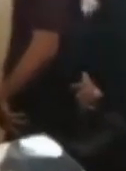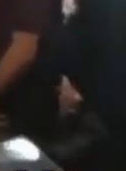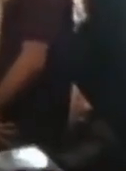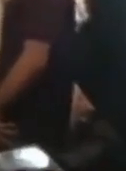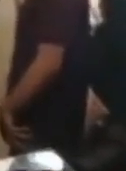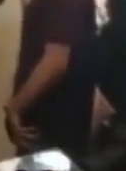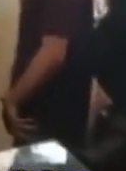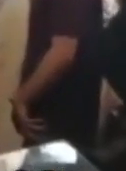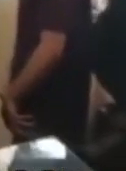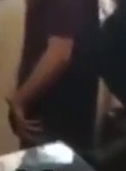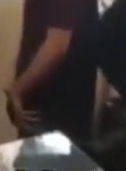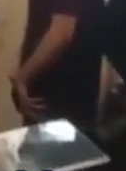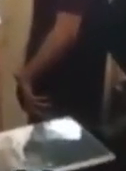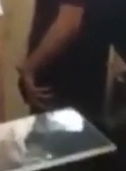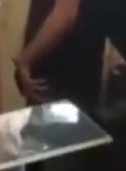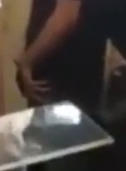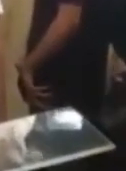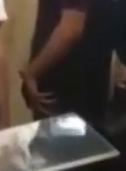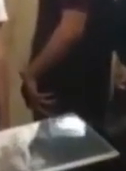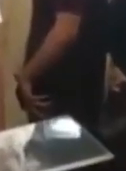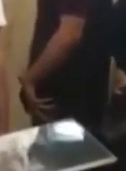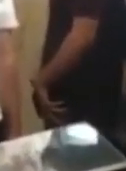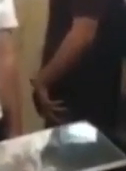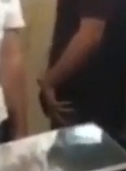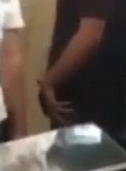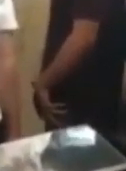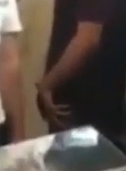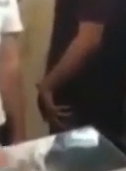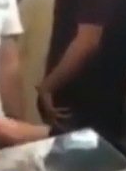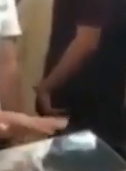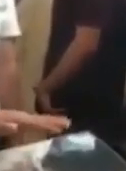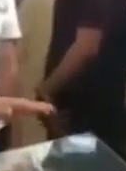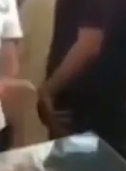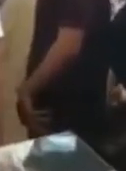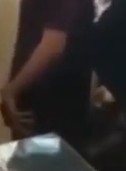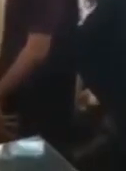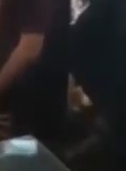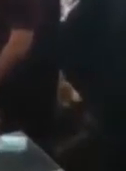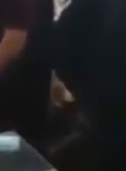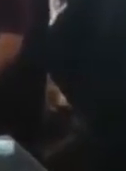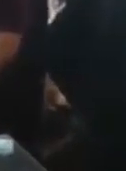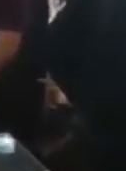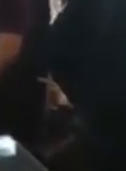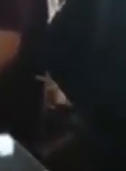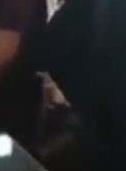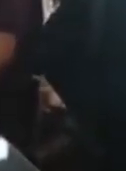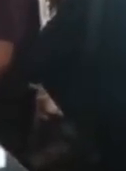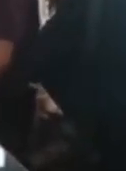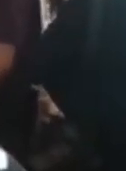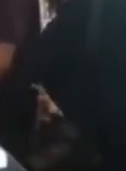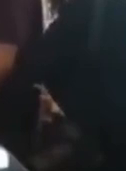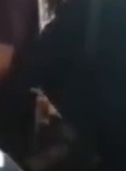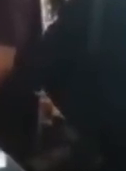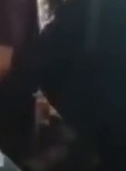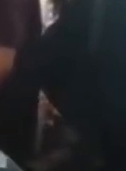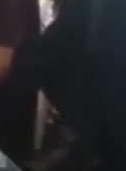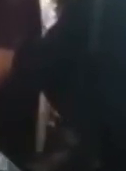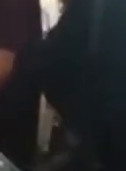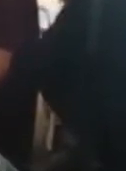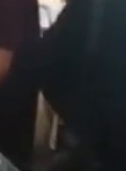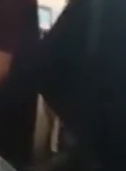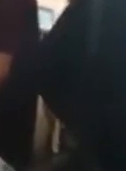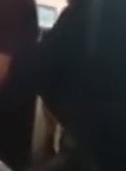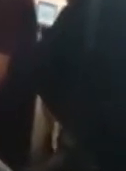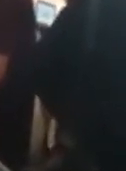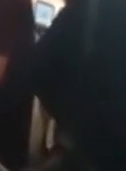Quando eu estava preso, eu dizia para as pessoas que iam me visitar: eu estou aqui, mas eu estou comendo, eu estou almoçando, eu estou